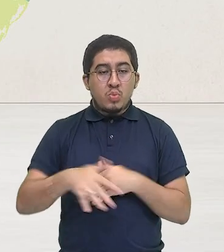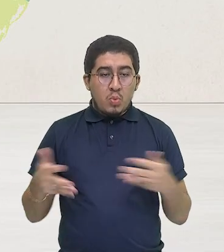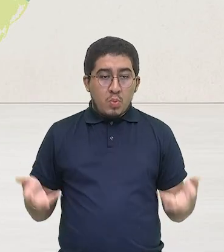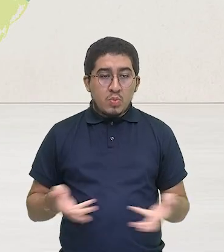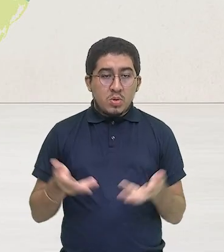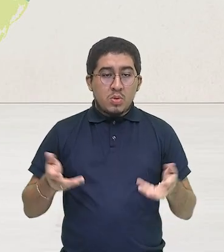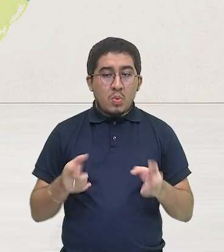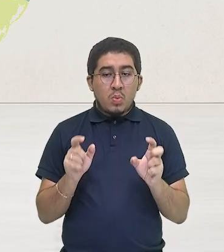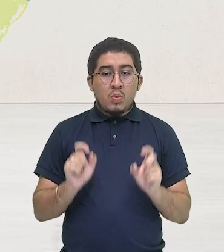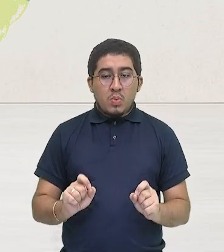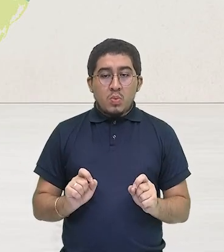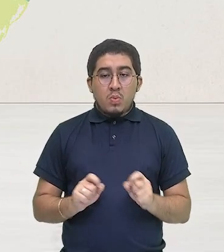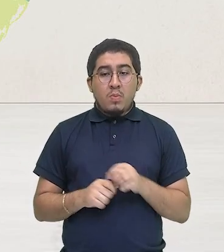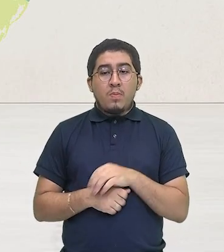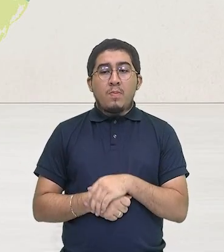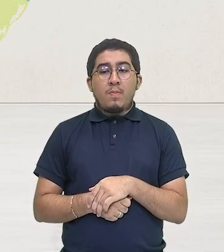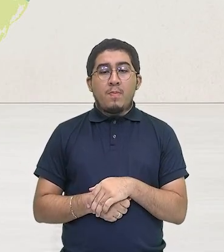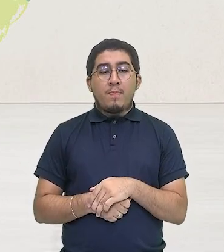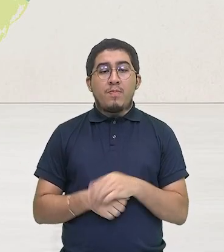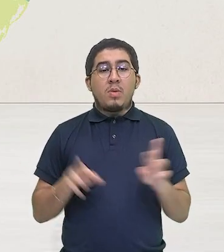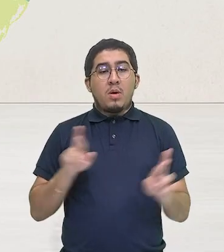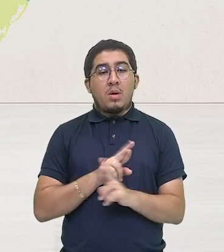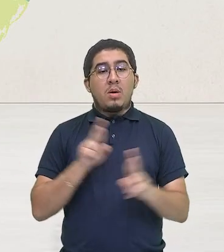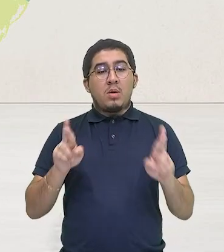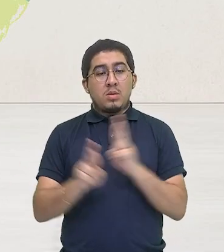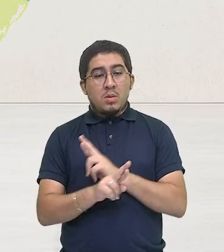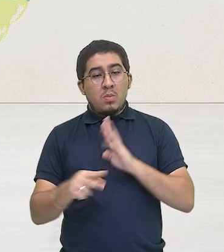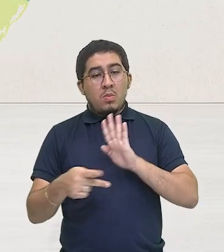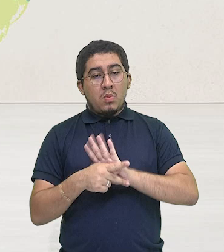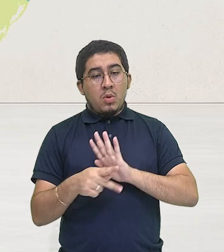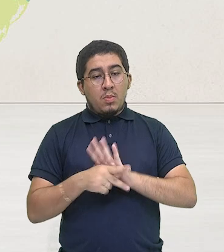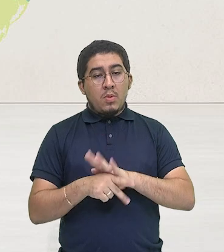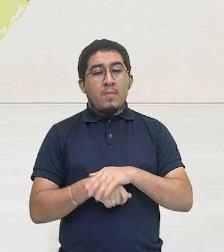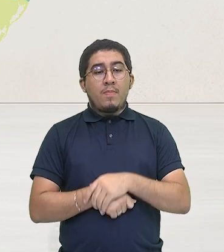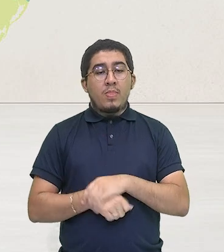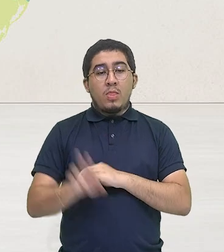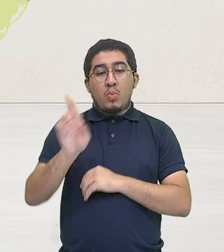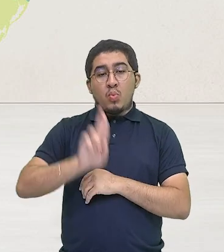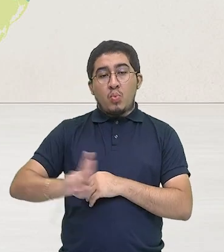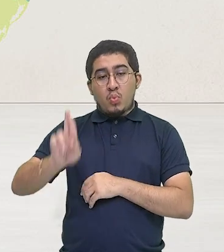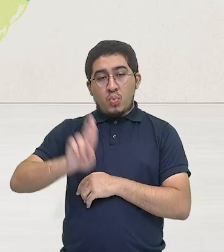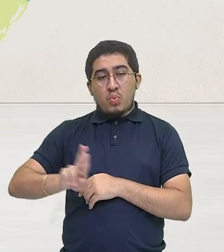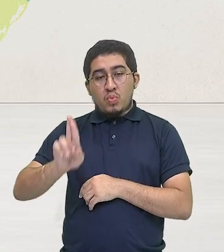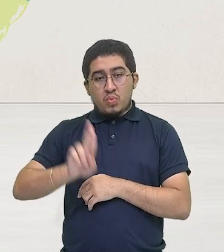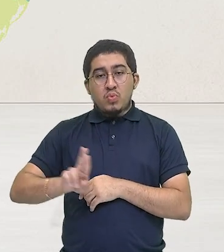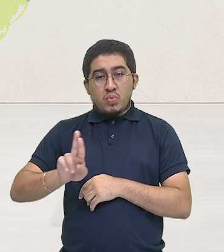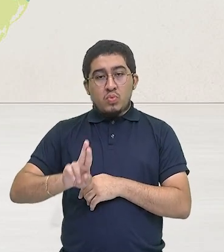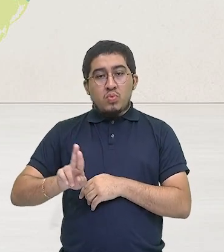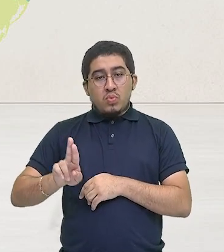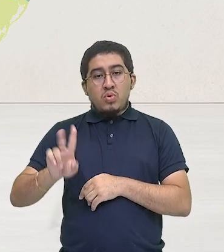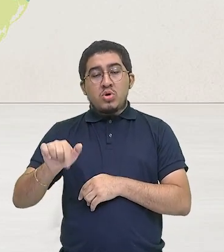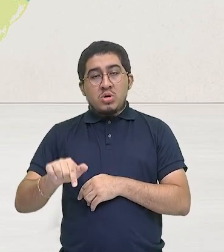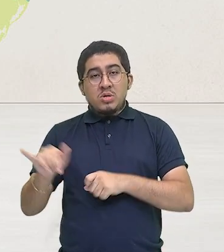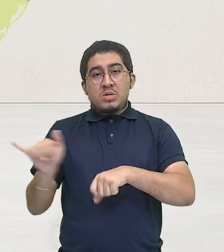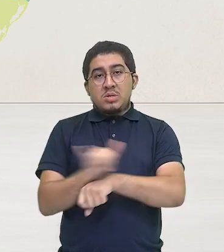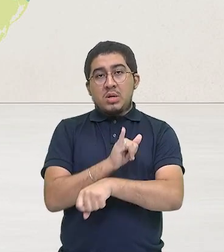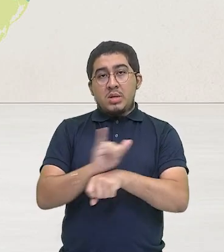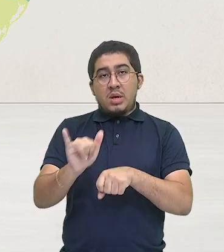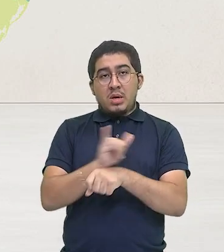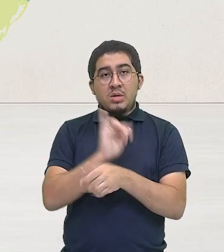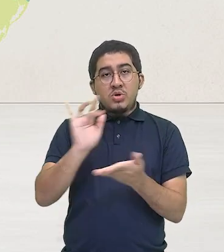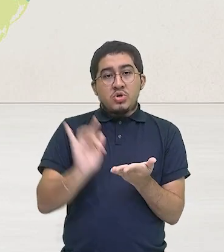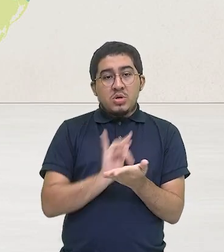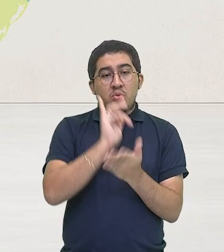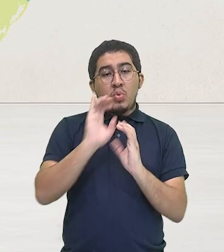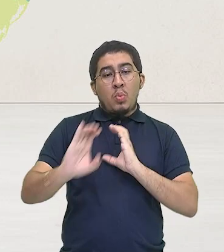de mobilização, é a relação que está aí, a utilização de ferramentas